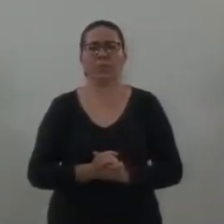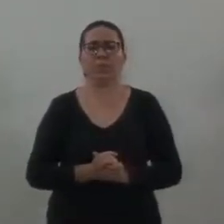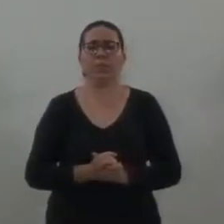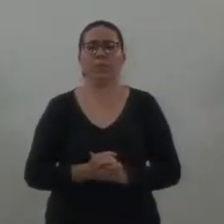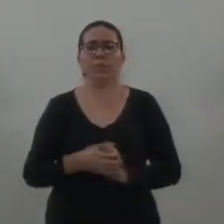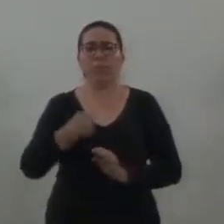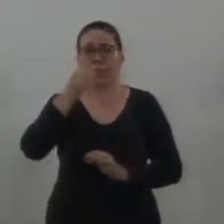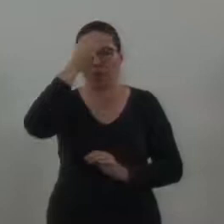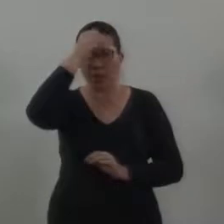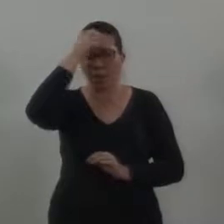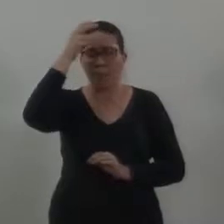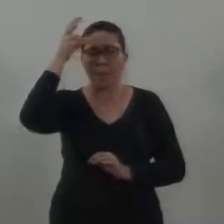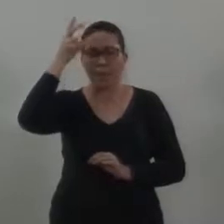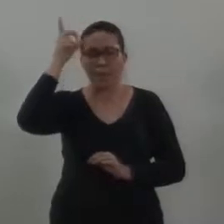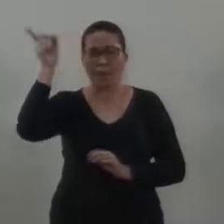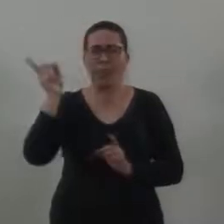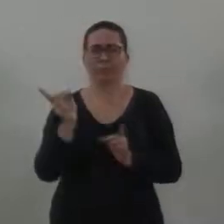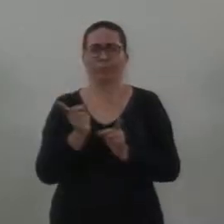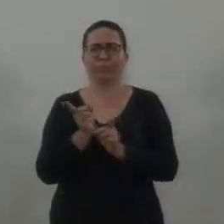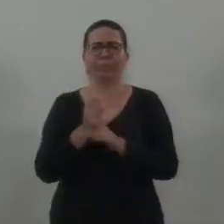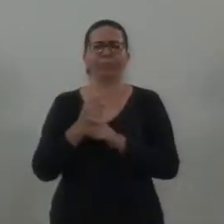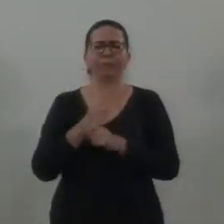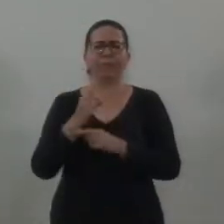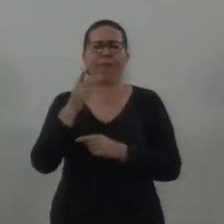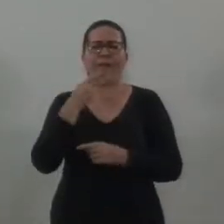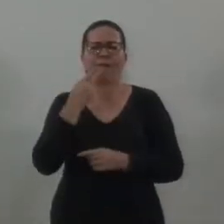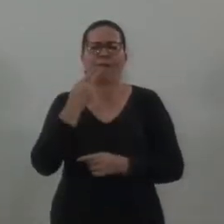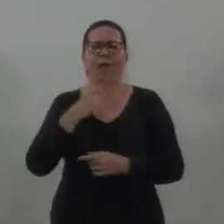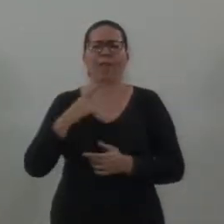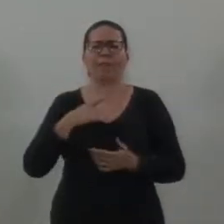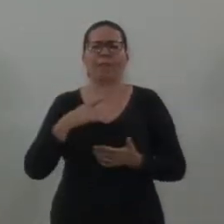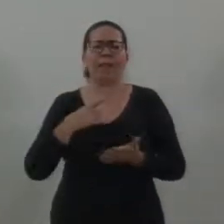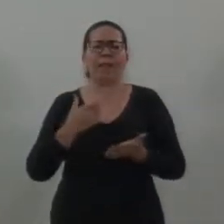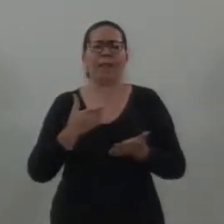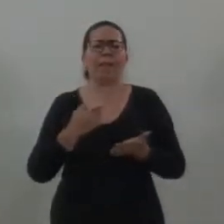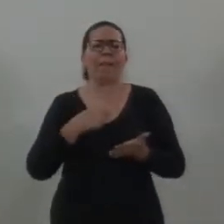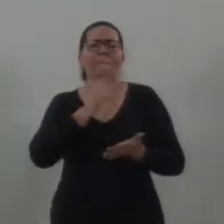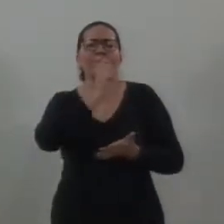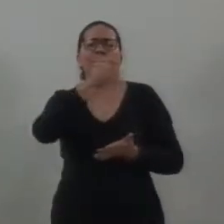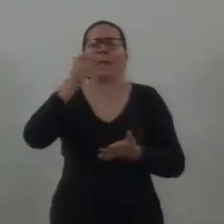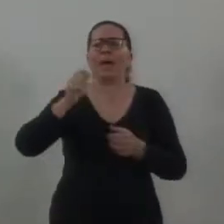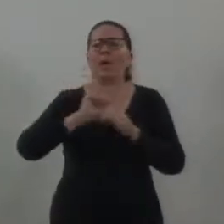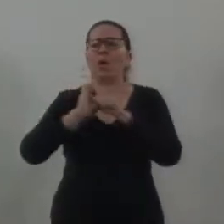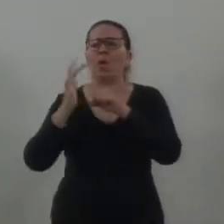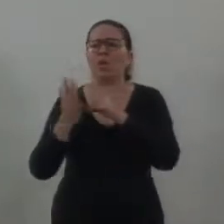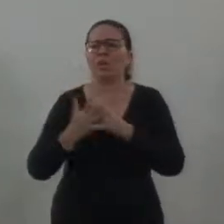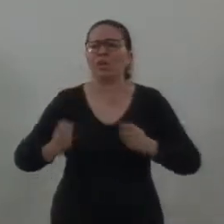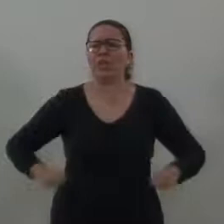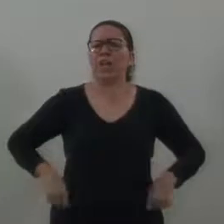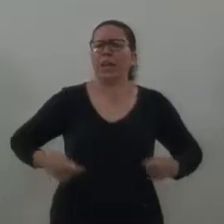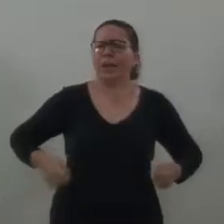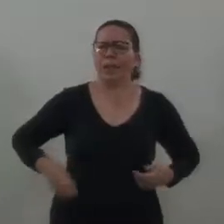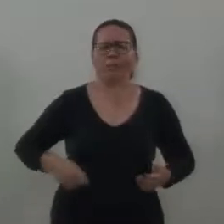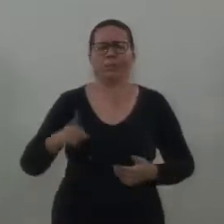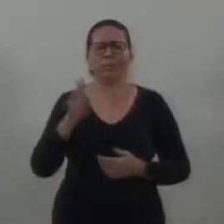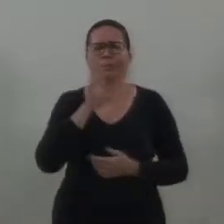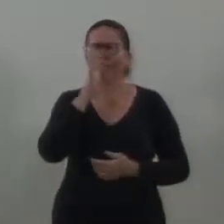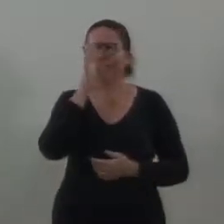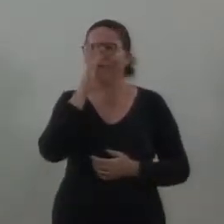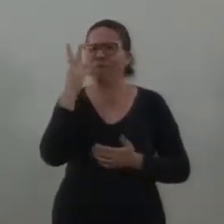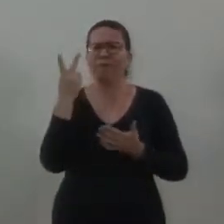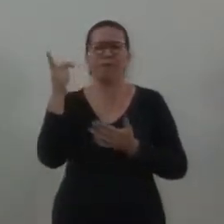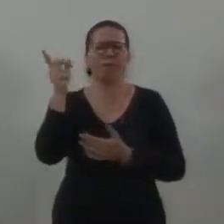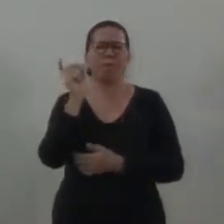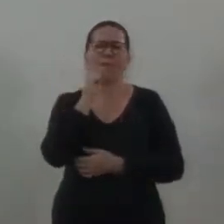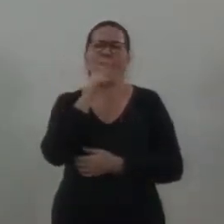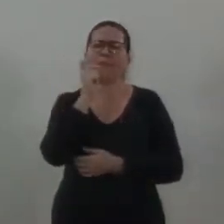O prefeito tem feito um discurso que teve que tirar dinheiro em caixa para pagar algumas coisas da Covid. Isso é uma inverdade, isso é uma coisa que não